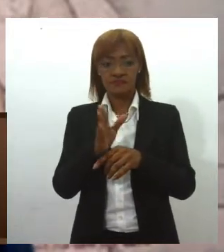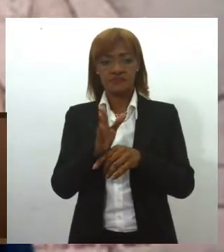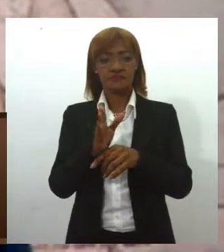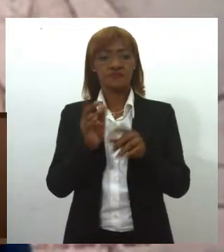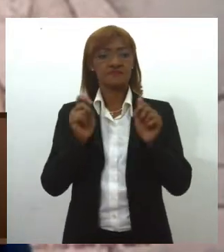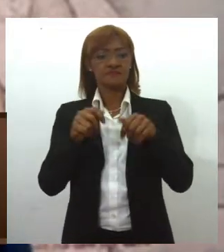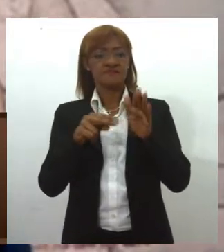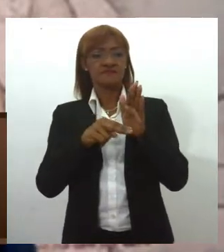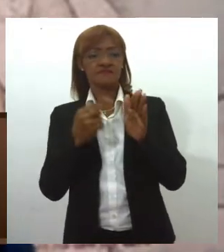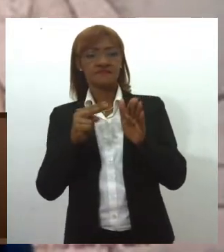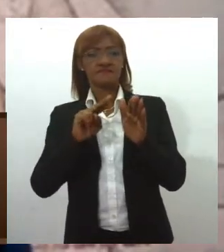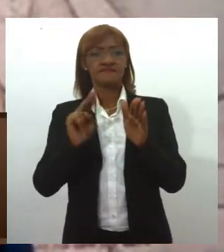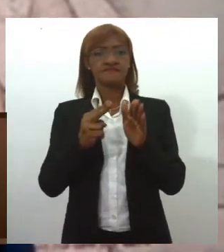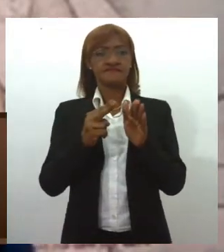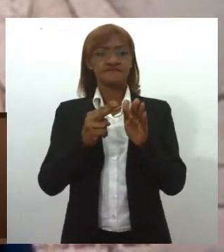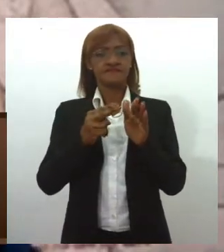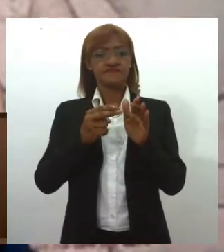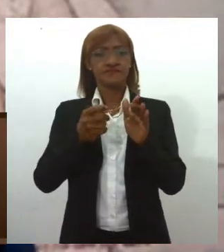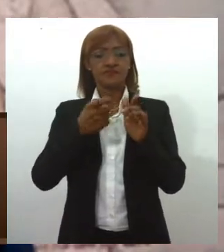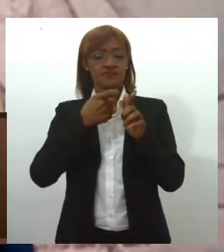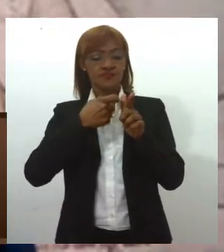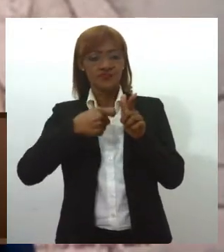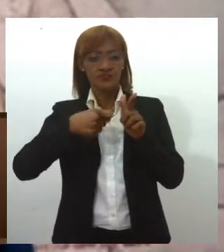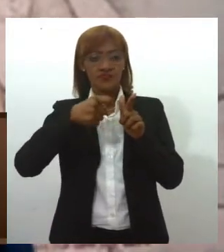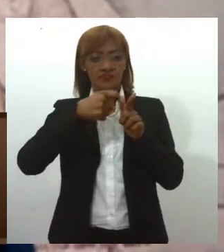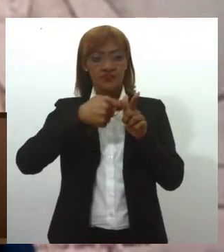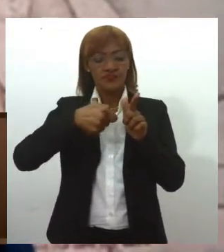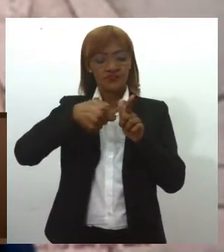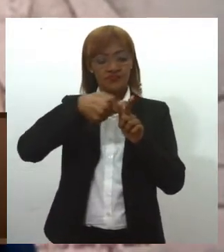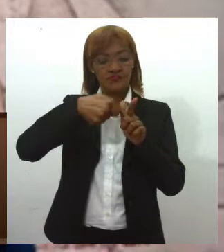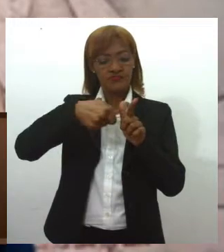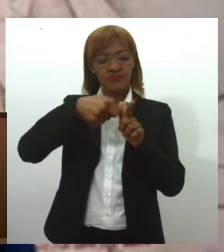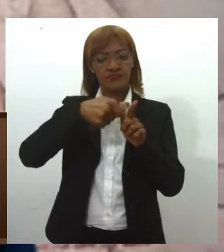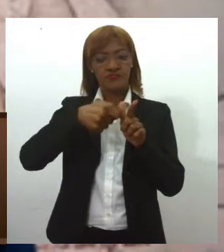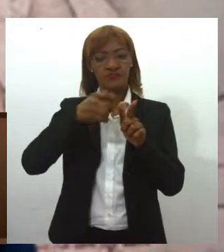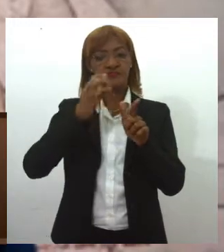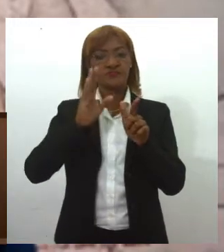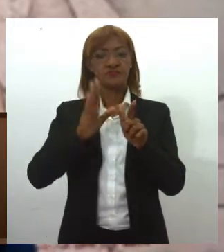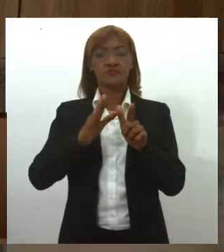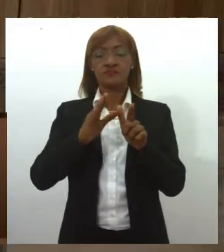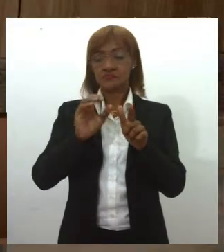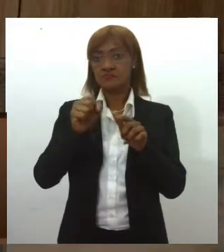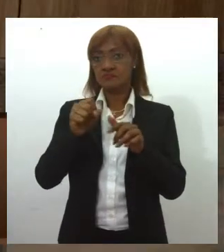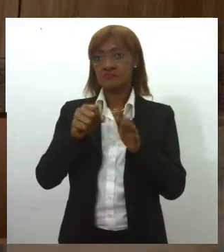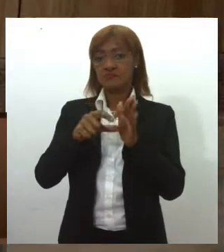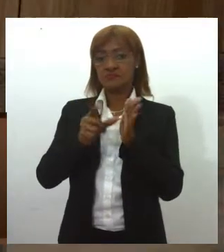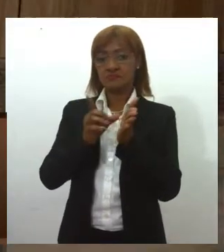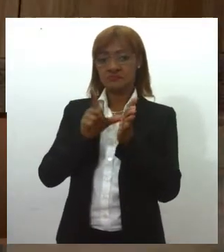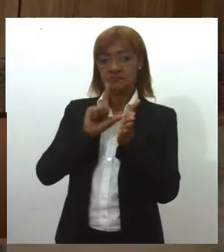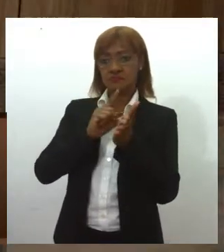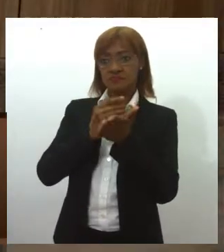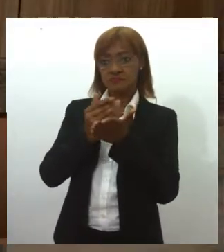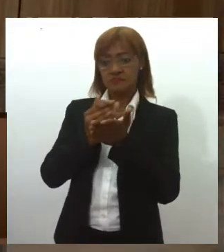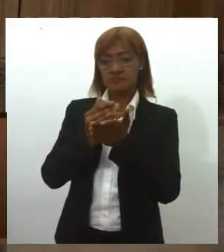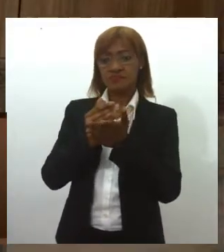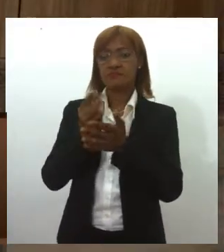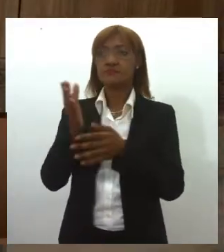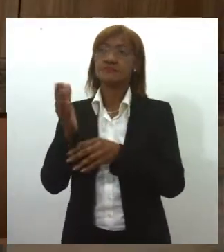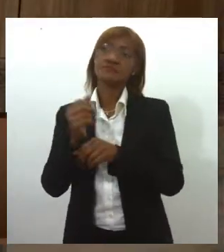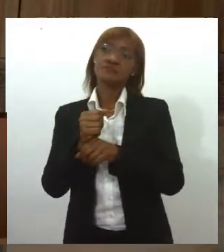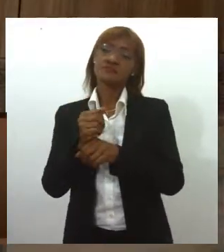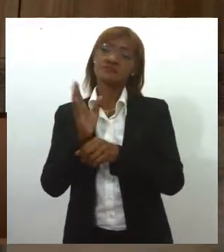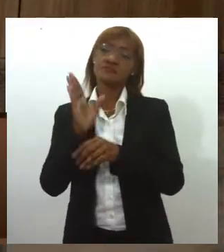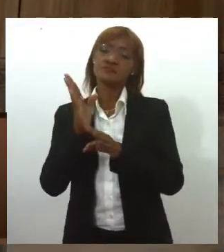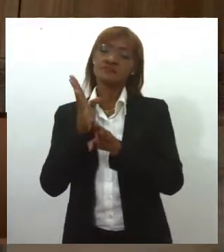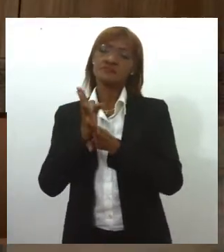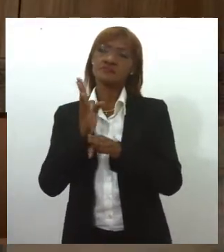cirurgia, seja com radioterapia, se esse tumor foi descoberto na fase inicial, sem dúvida. Doutor, e quando o tumor já é descoberto